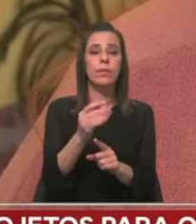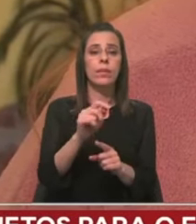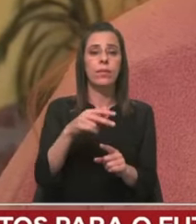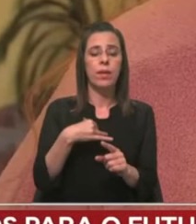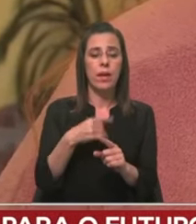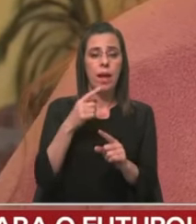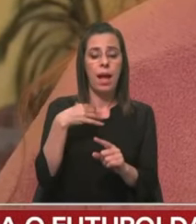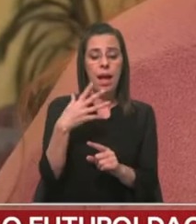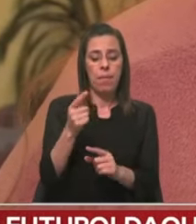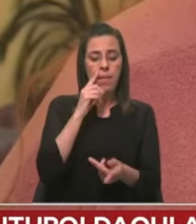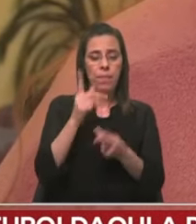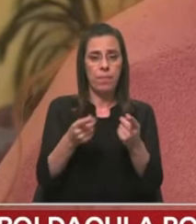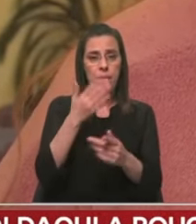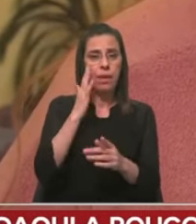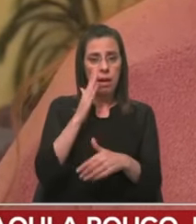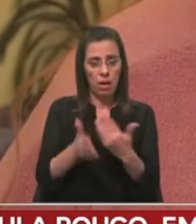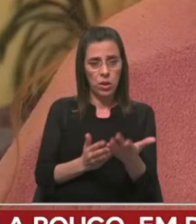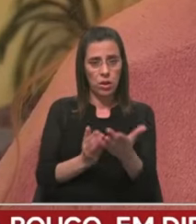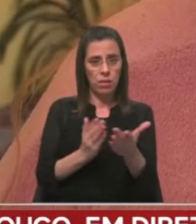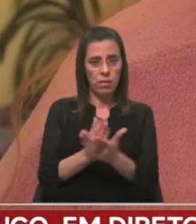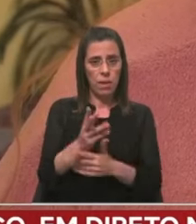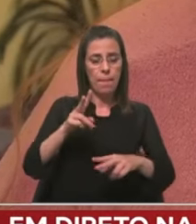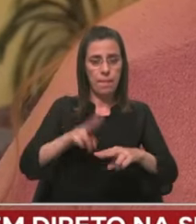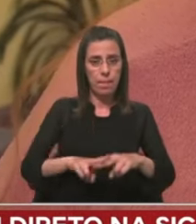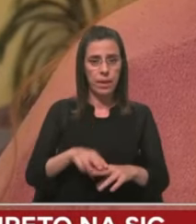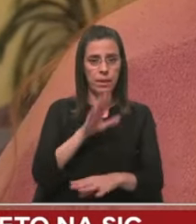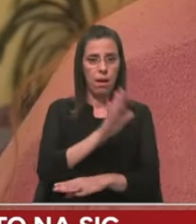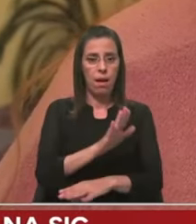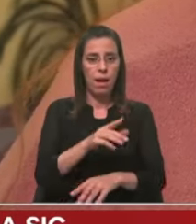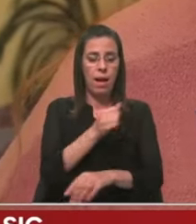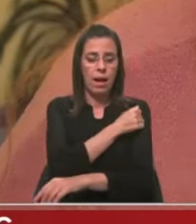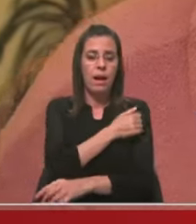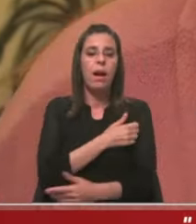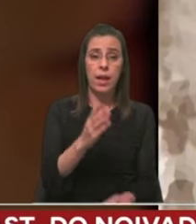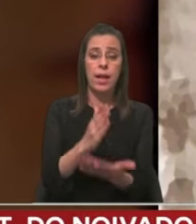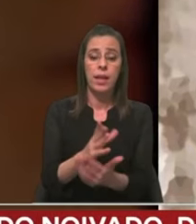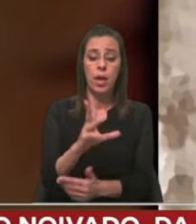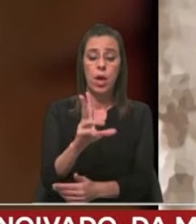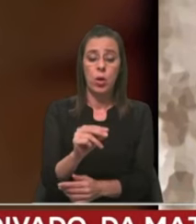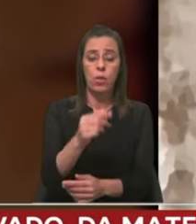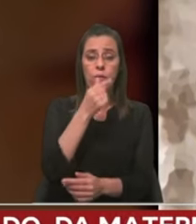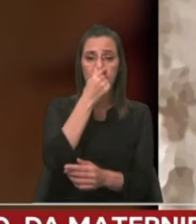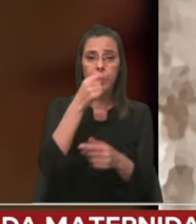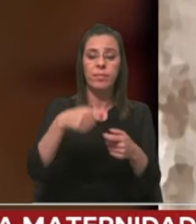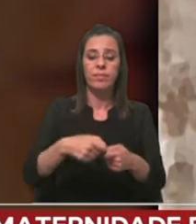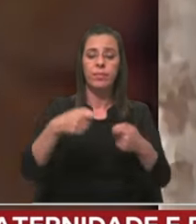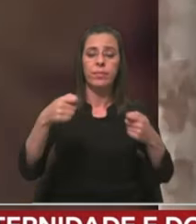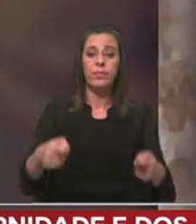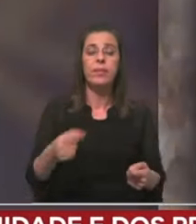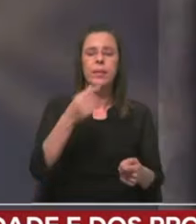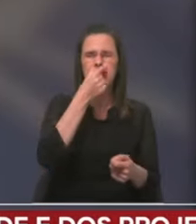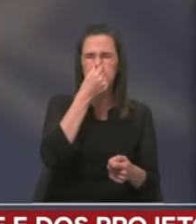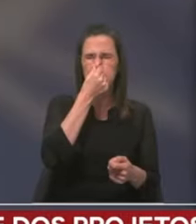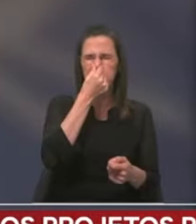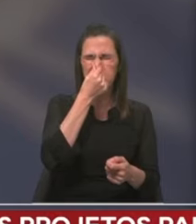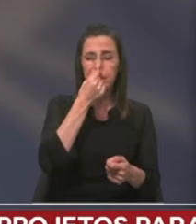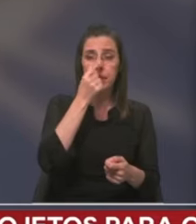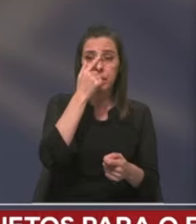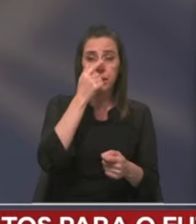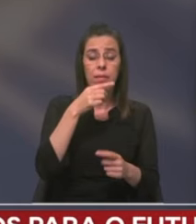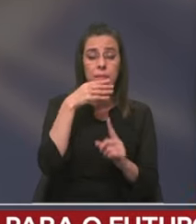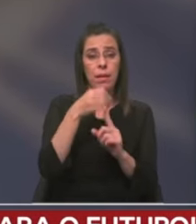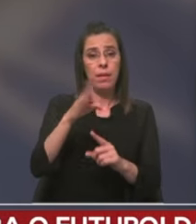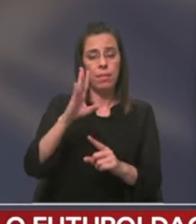será revista amanhã acha que ele vai permanecer em prisão domiciliária sim vai vai ser prolongado eh para que a